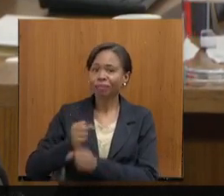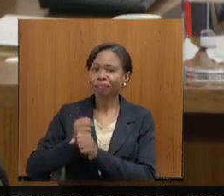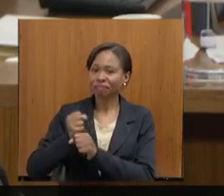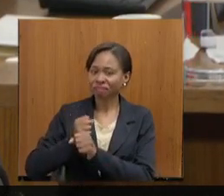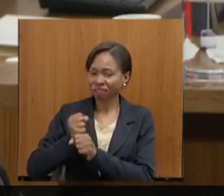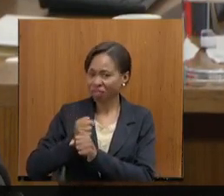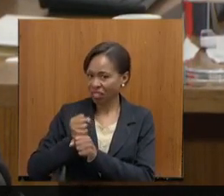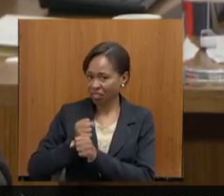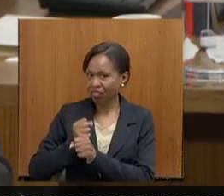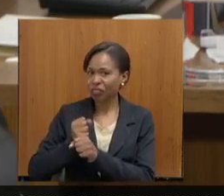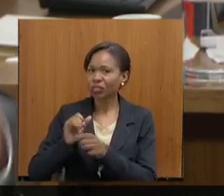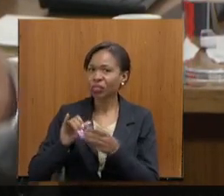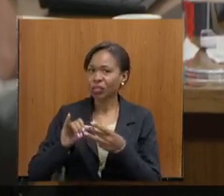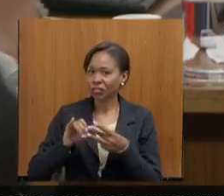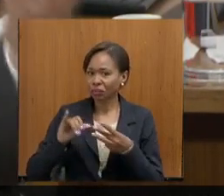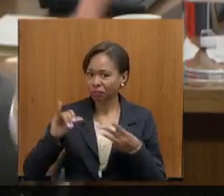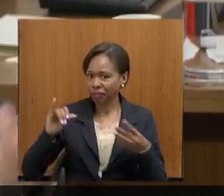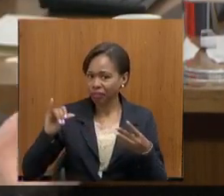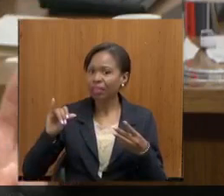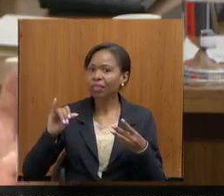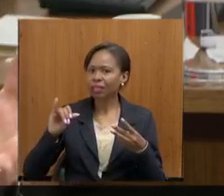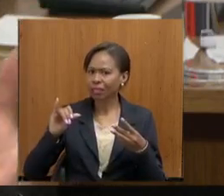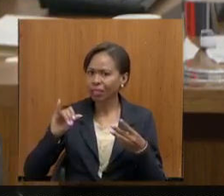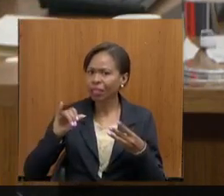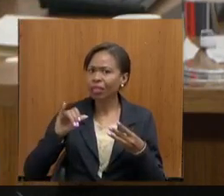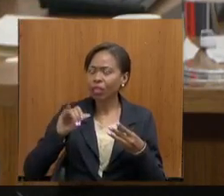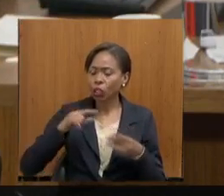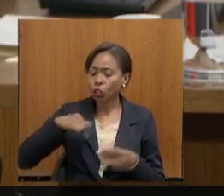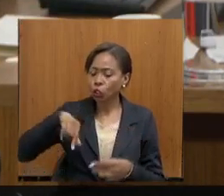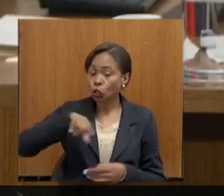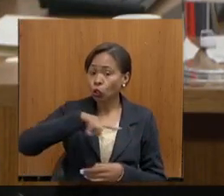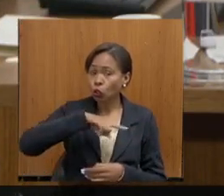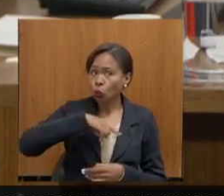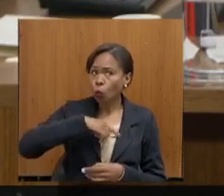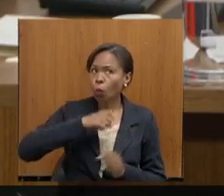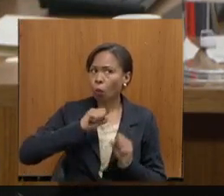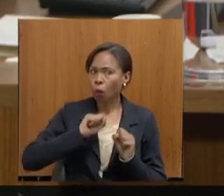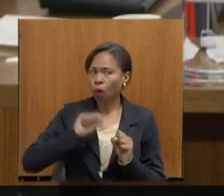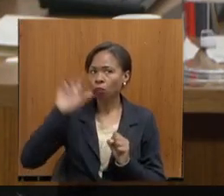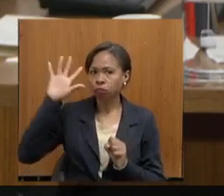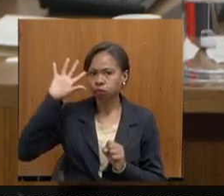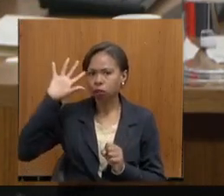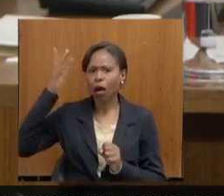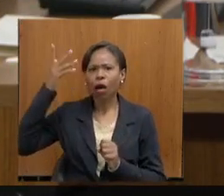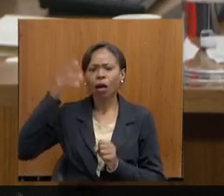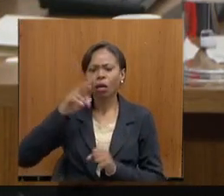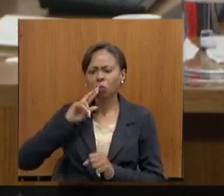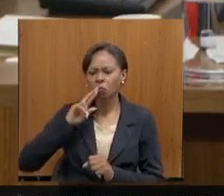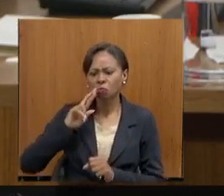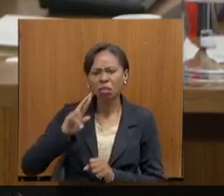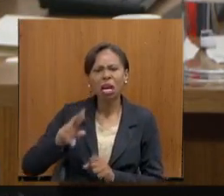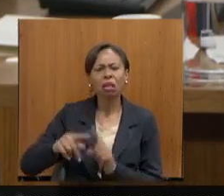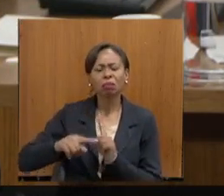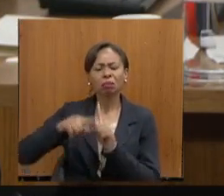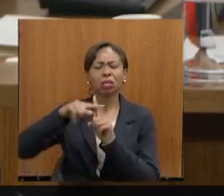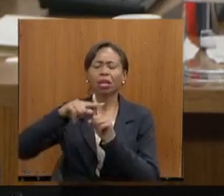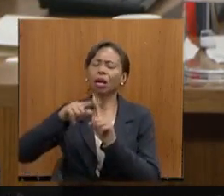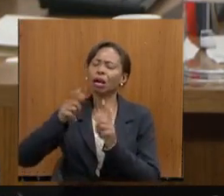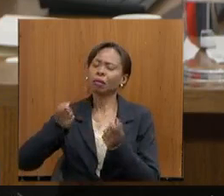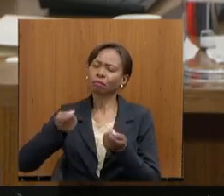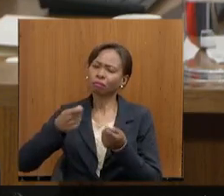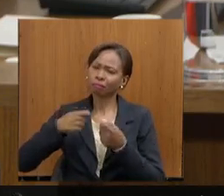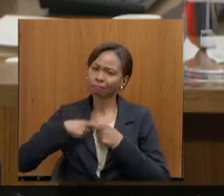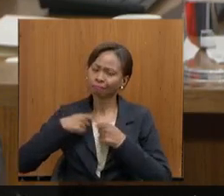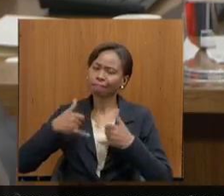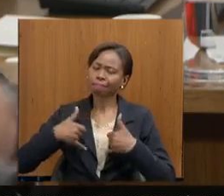poder estar entregando o resultado é é motivo de muita satisfação né